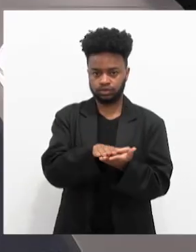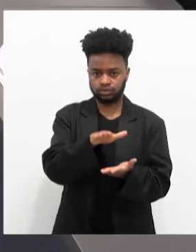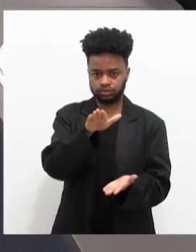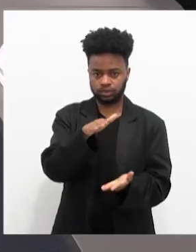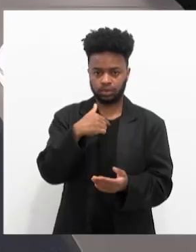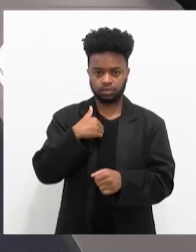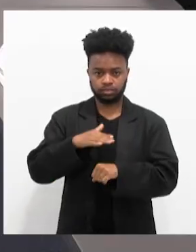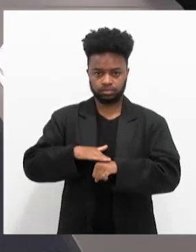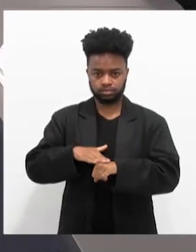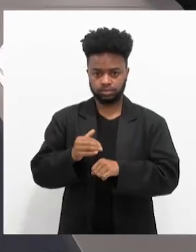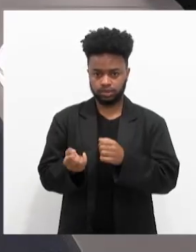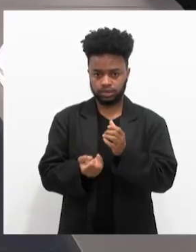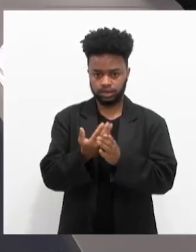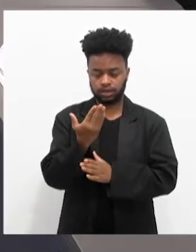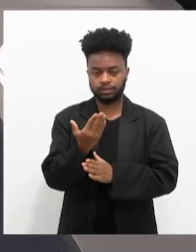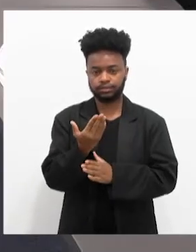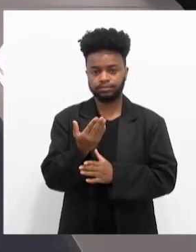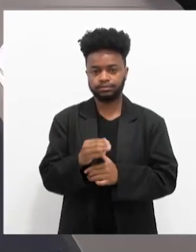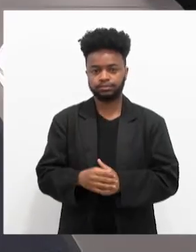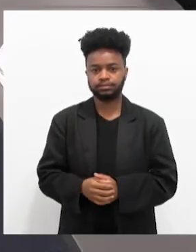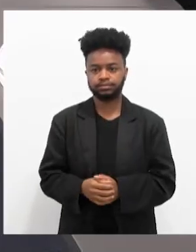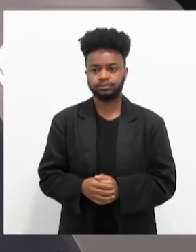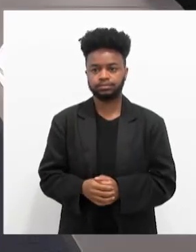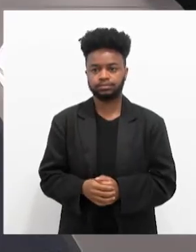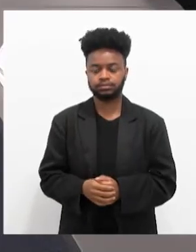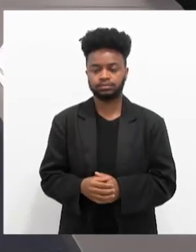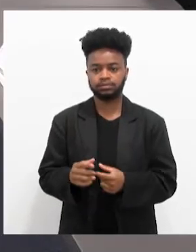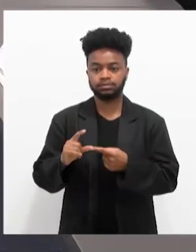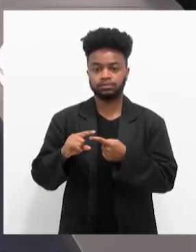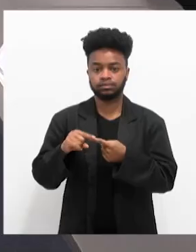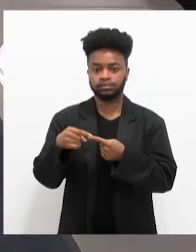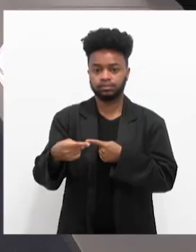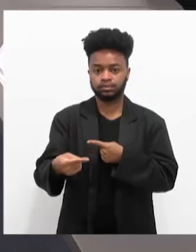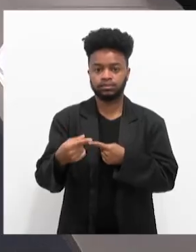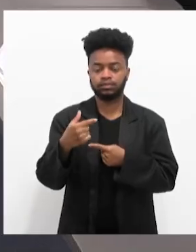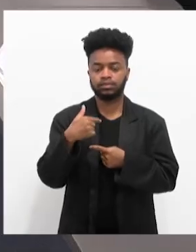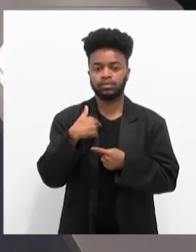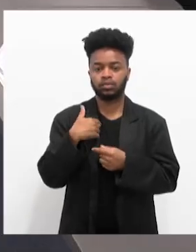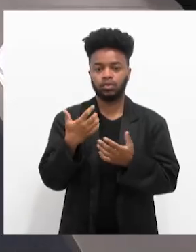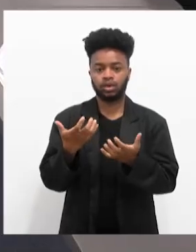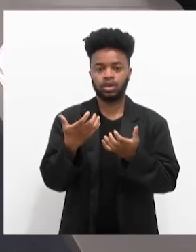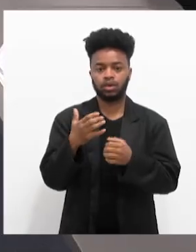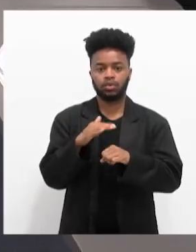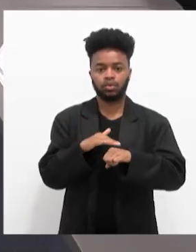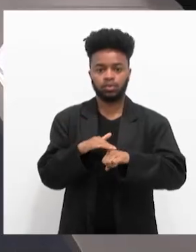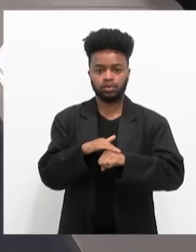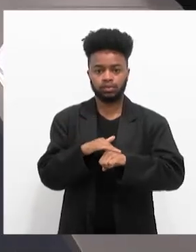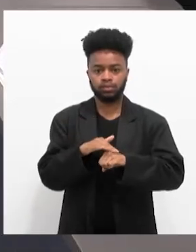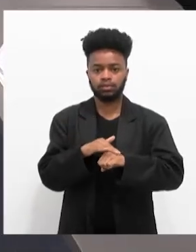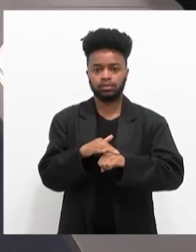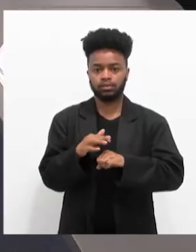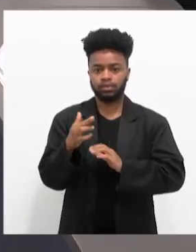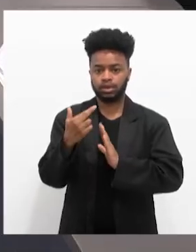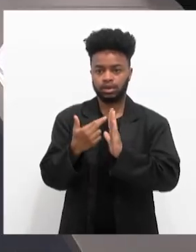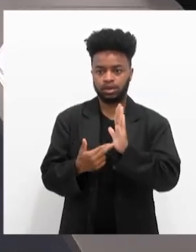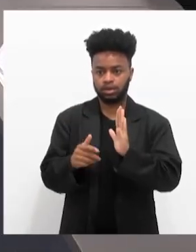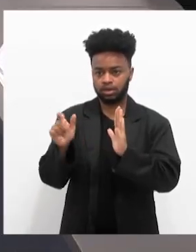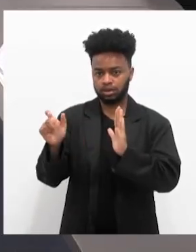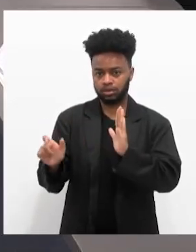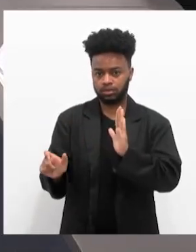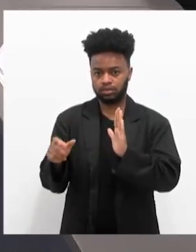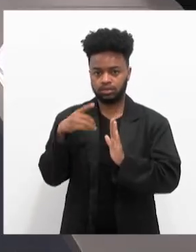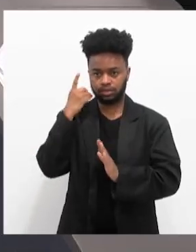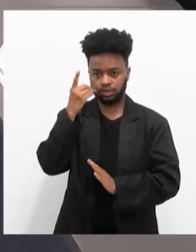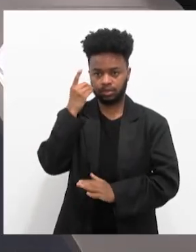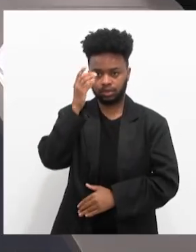de minha autoria, que, inclusive, depois eu quero dialogar com a relatora,